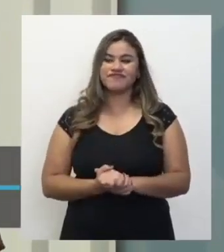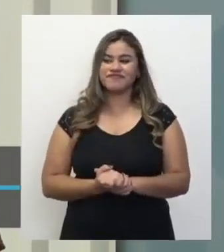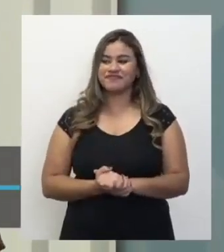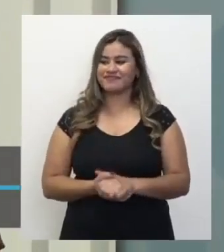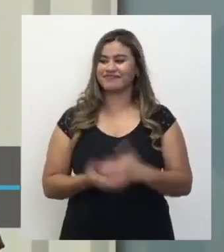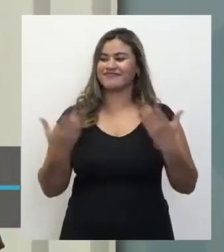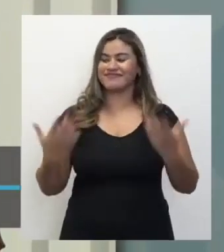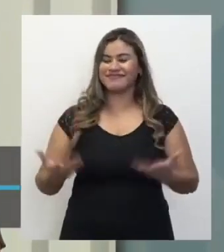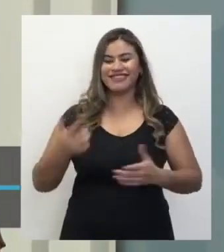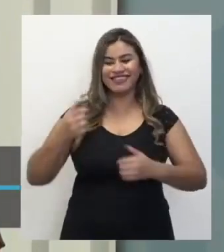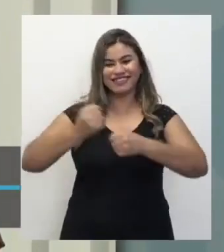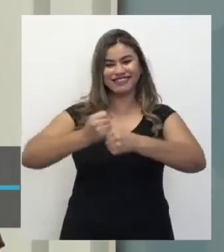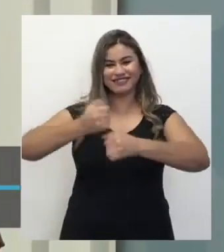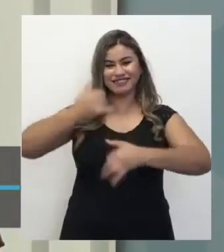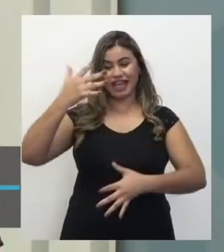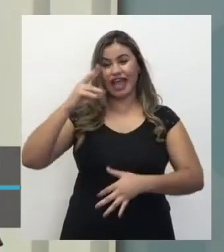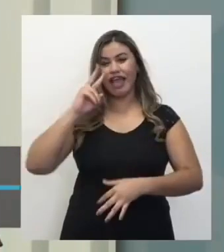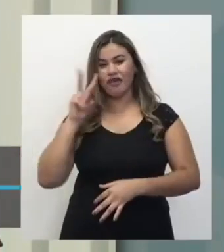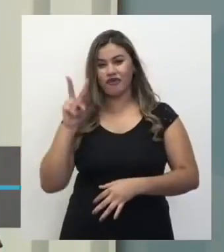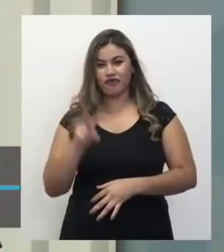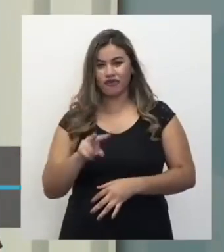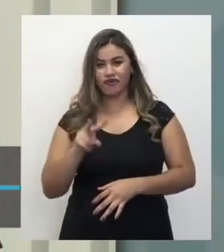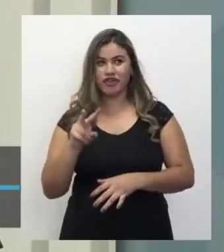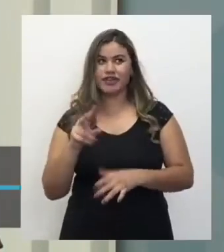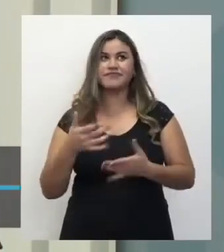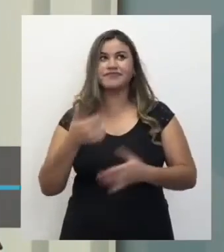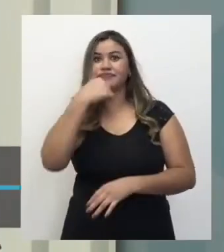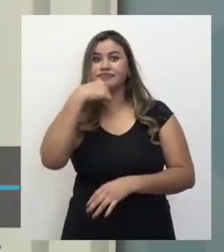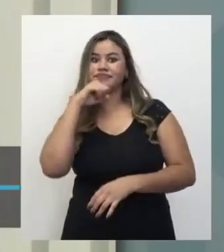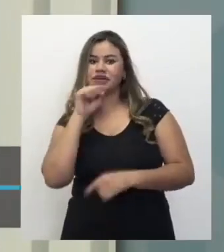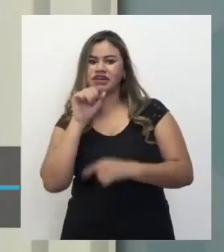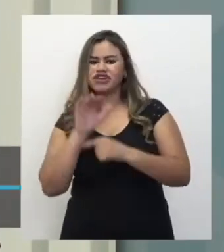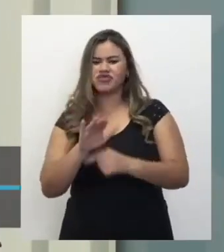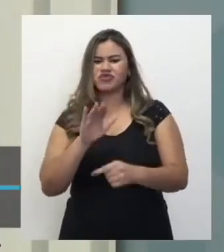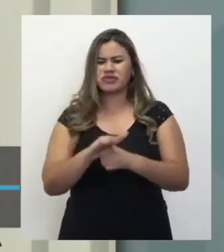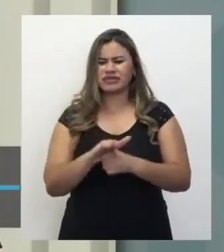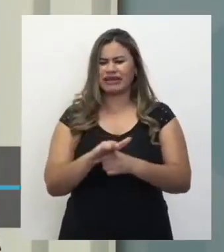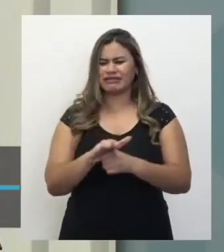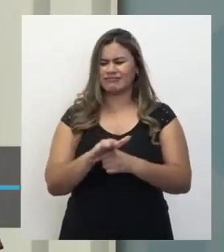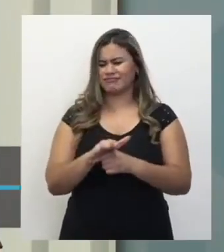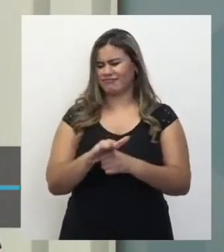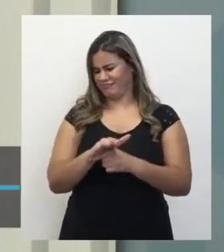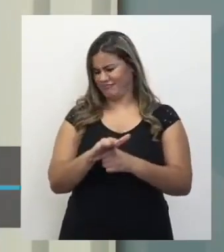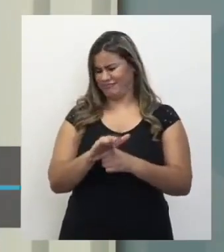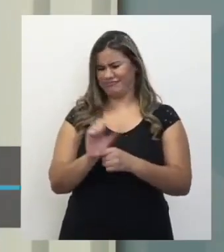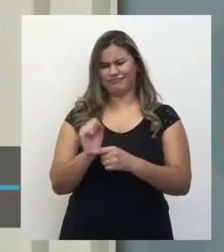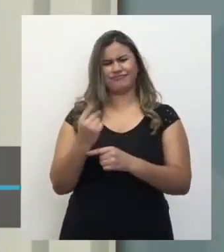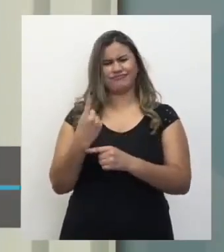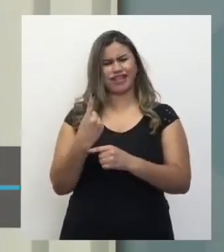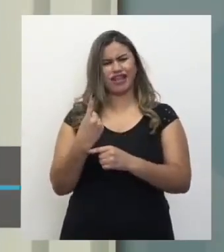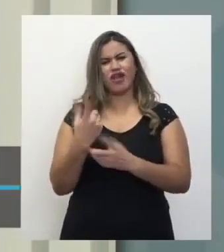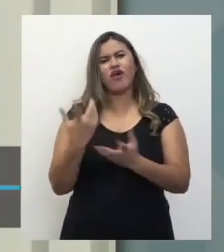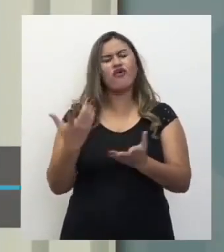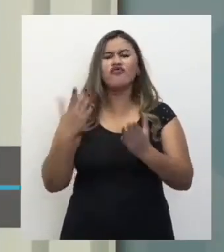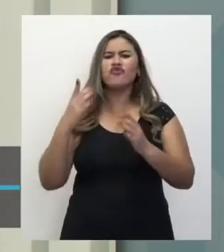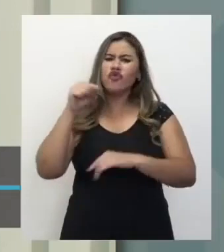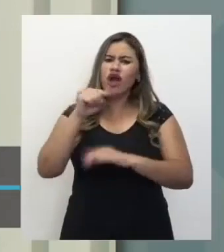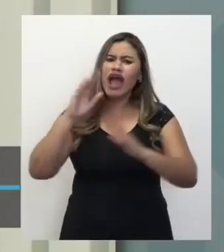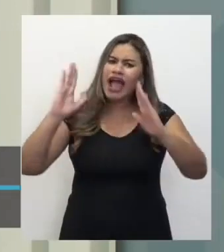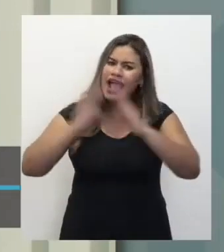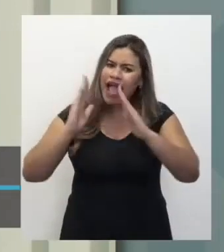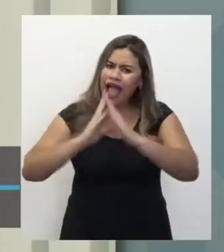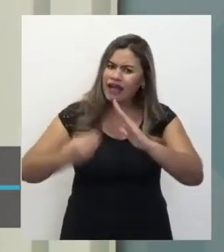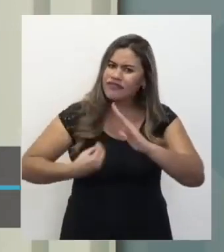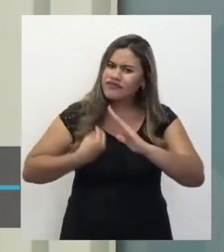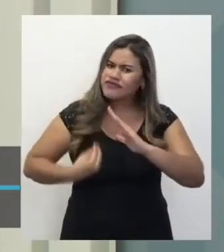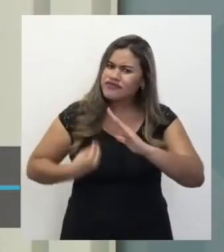quando eu vi no chat, né? Olha, nós devemos ajudar a nossa mãe. Eu fico, mas espera aí, ajudar a nossa mãe, quando você está limpando a tua casa, não está ajudando